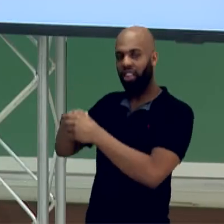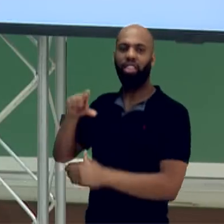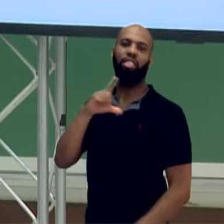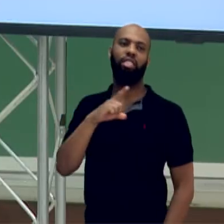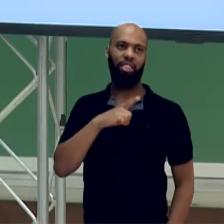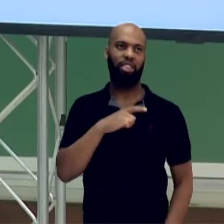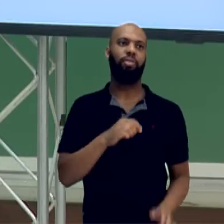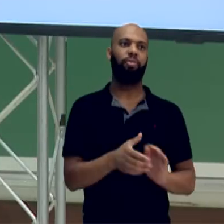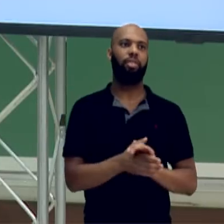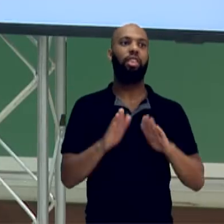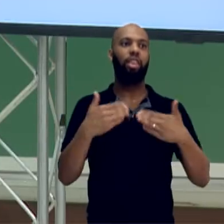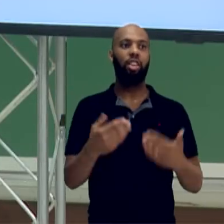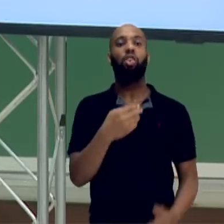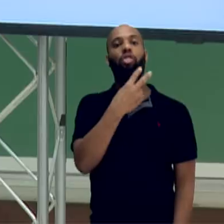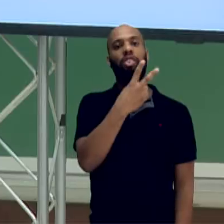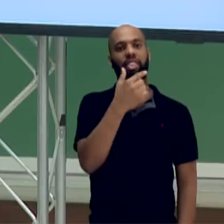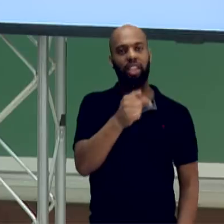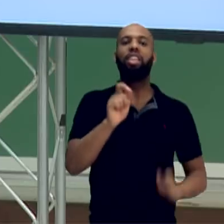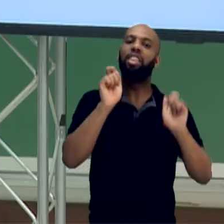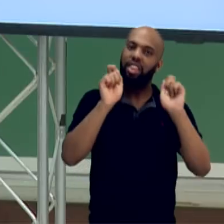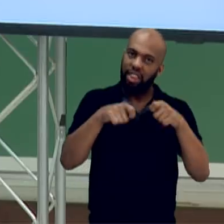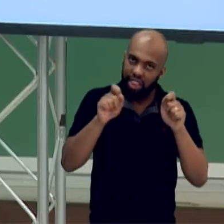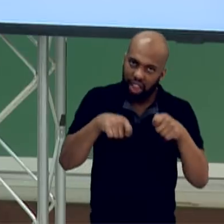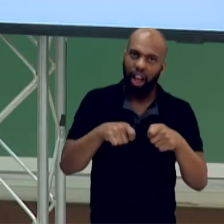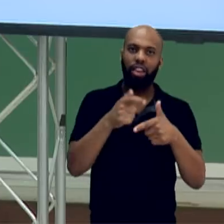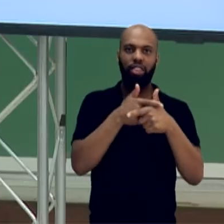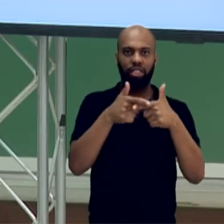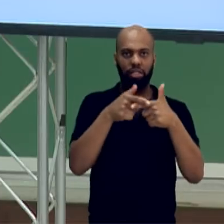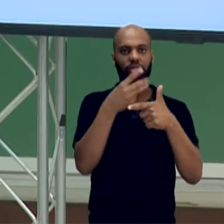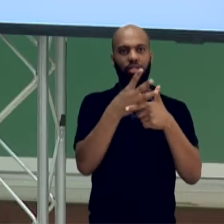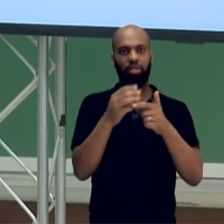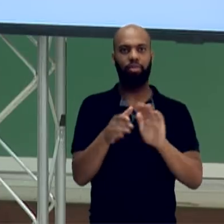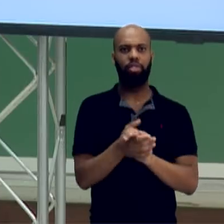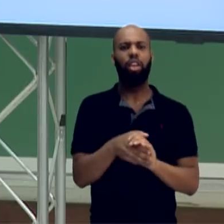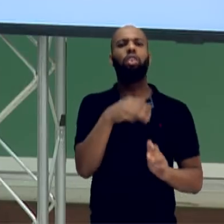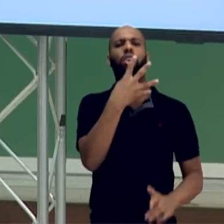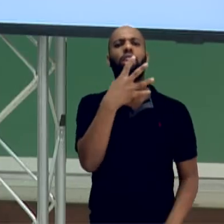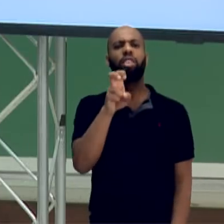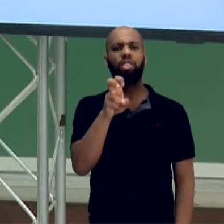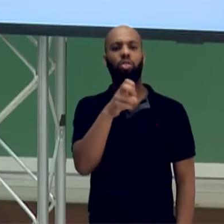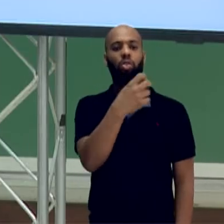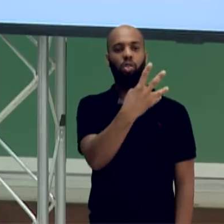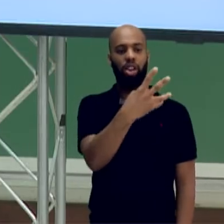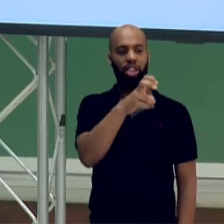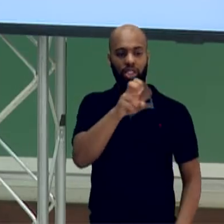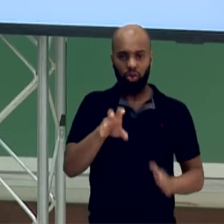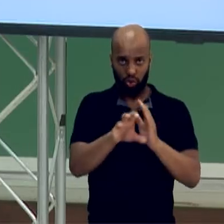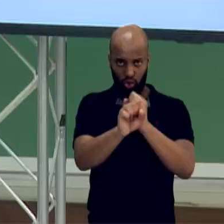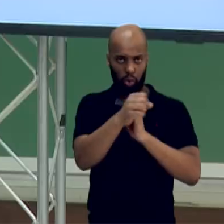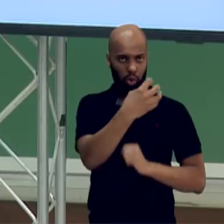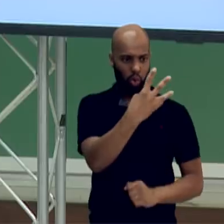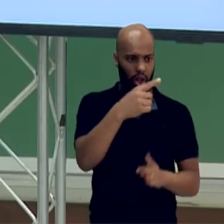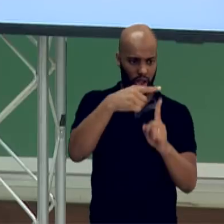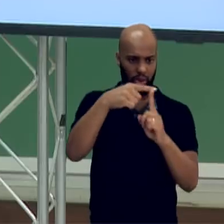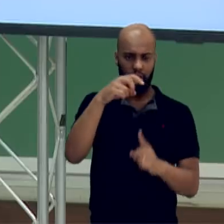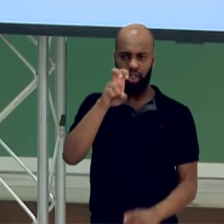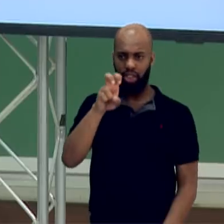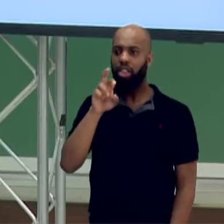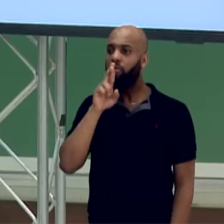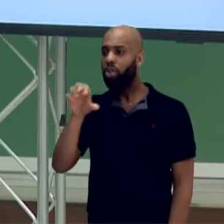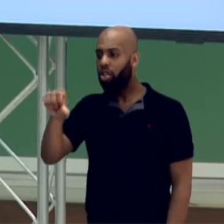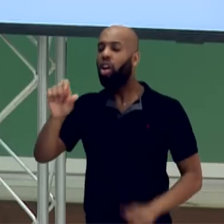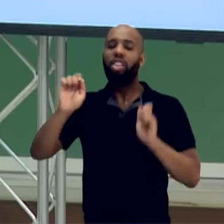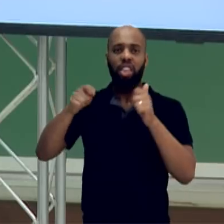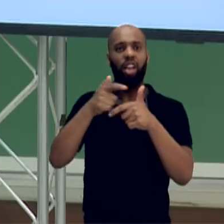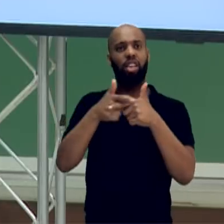dá? 4 mais 5, 9. 9 dá por 3. E 1 mais 5, 6. 6 dá por 3. Todo